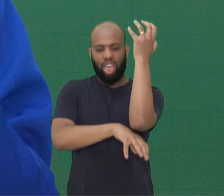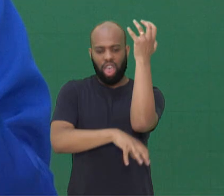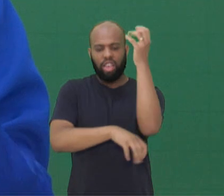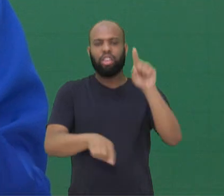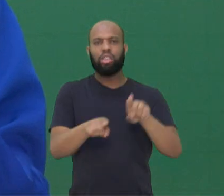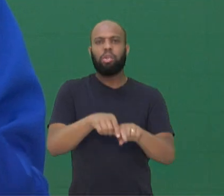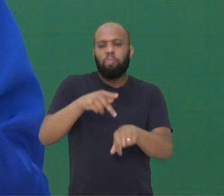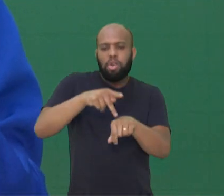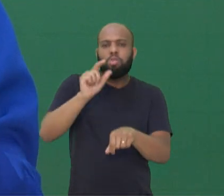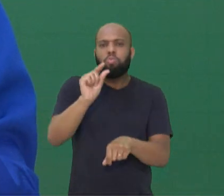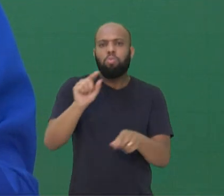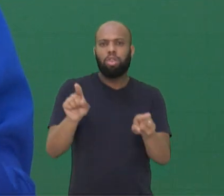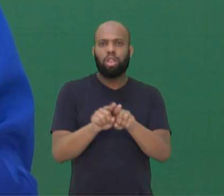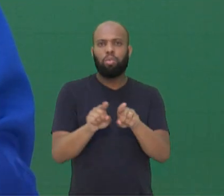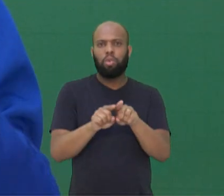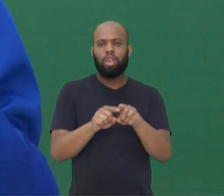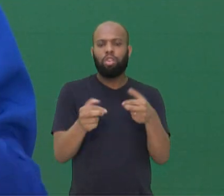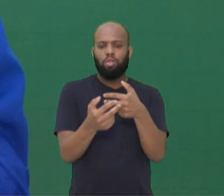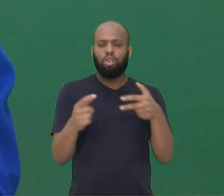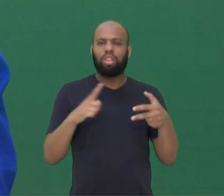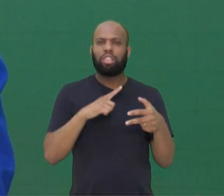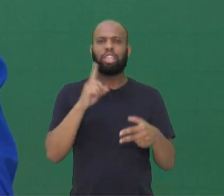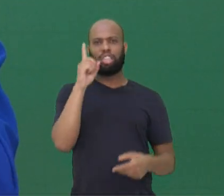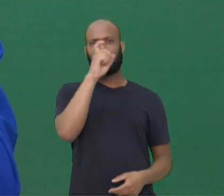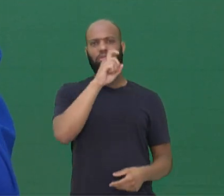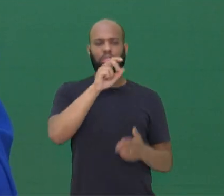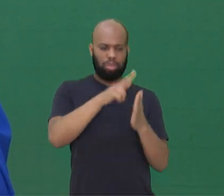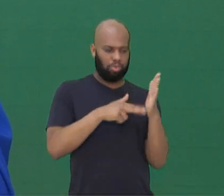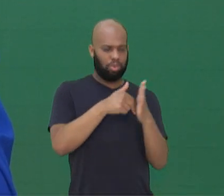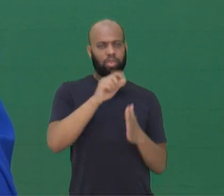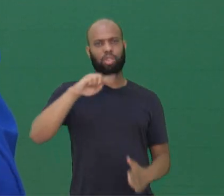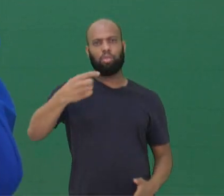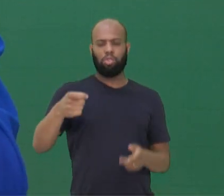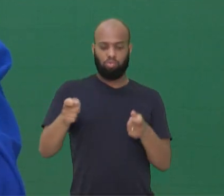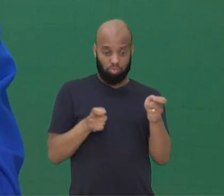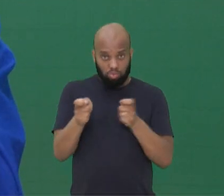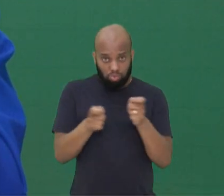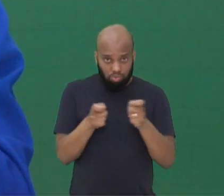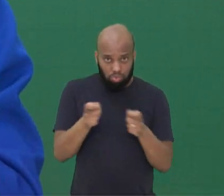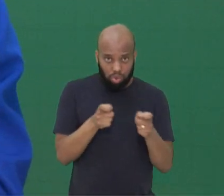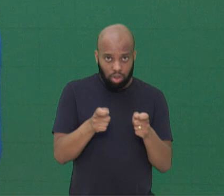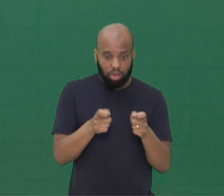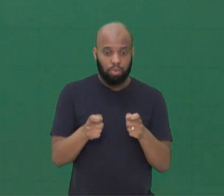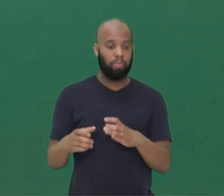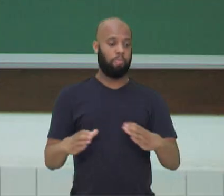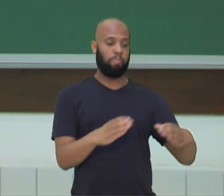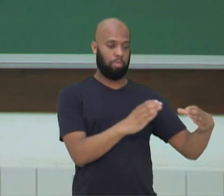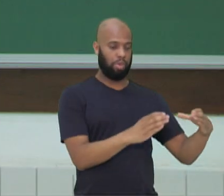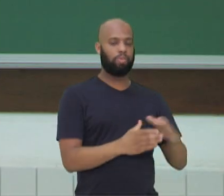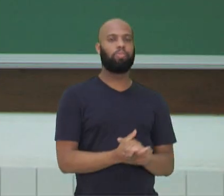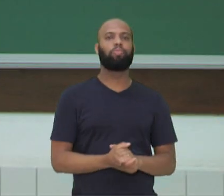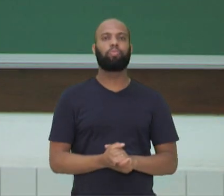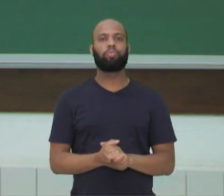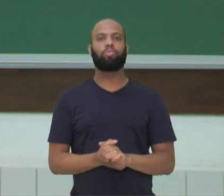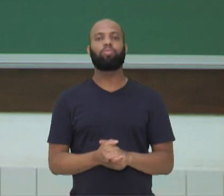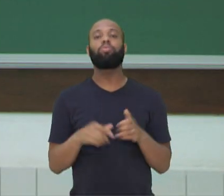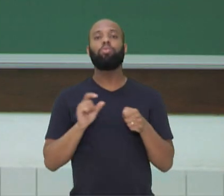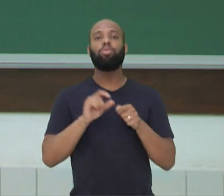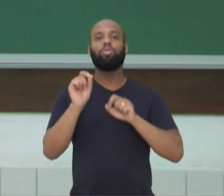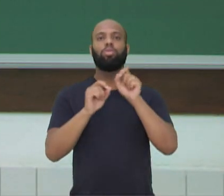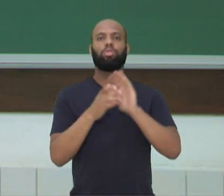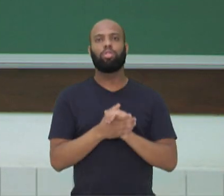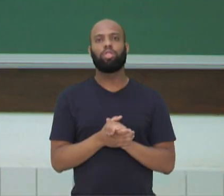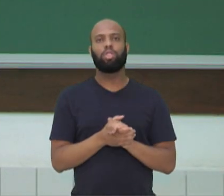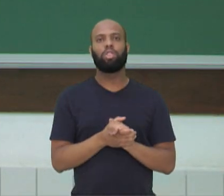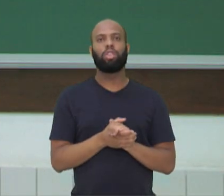pedrinhas, grãos, torrões maiores que vai dificultar a nossa pintura. Peneirou, deixa reservado. O que você vai fazer?